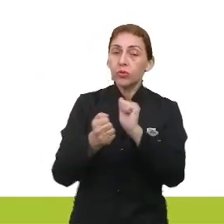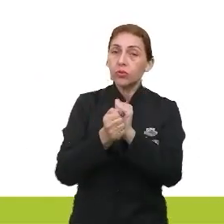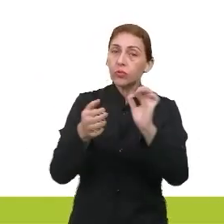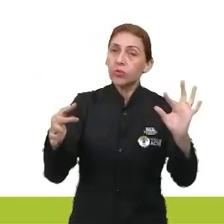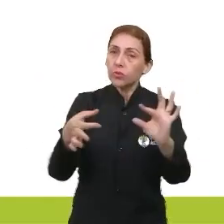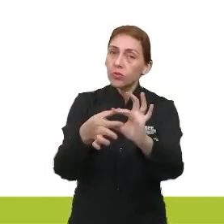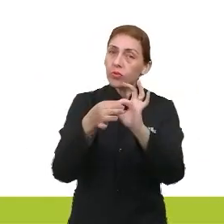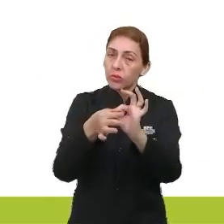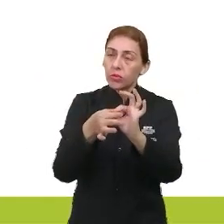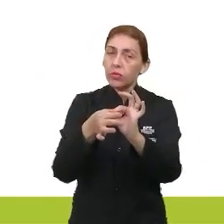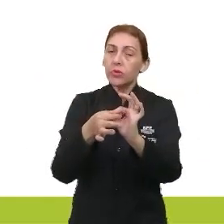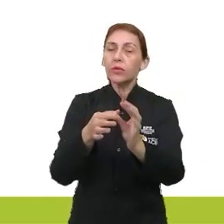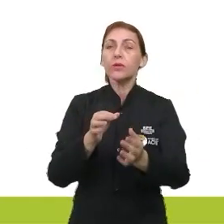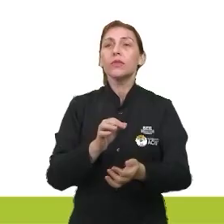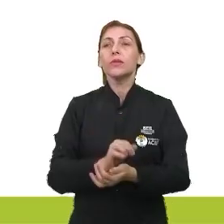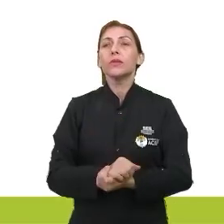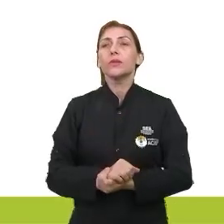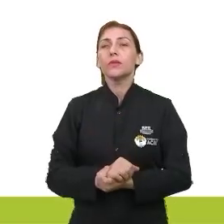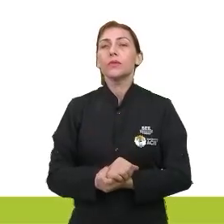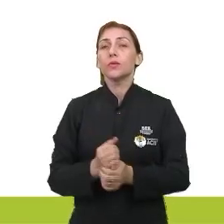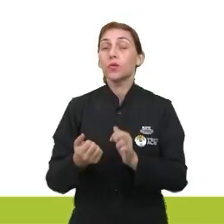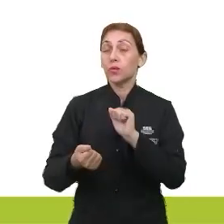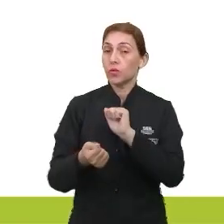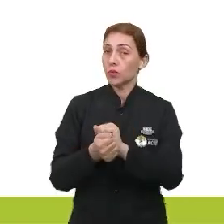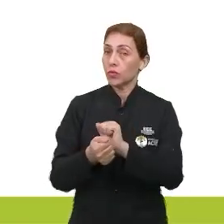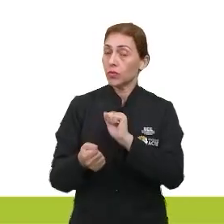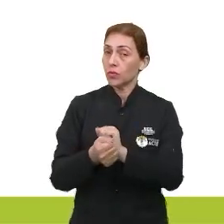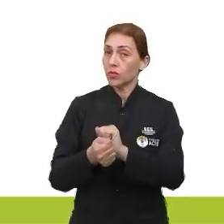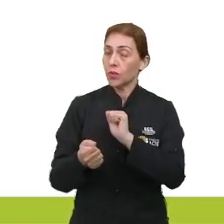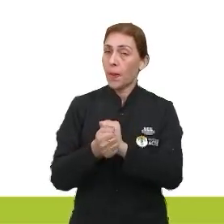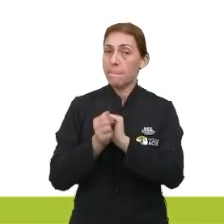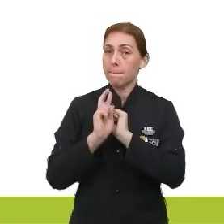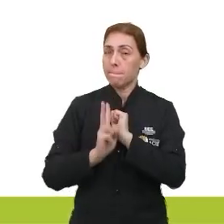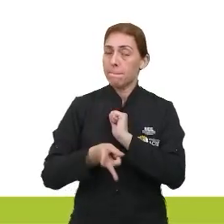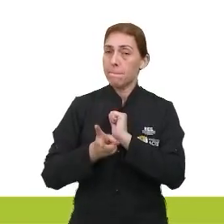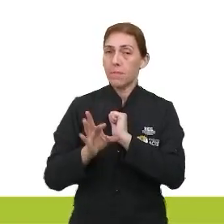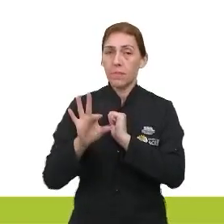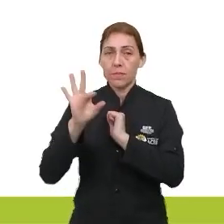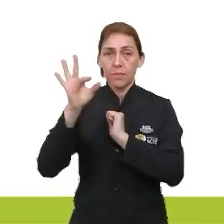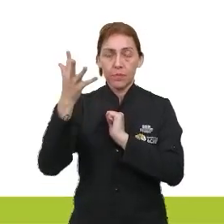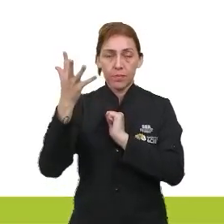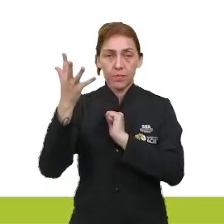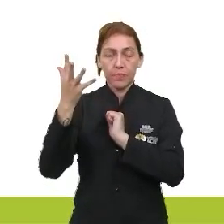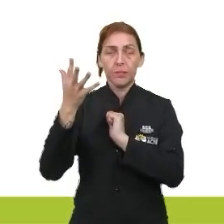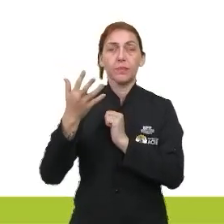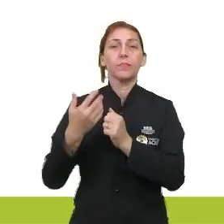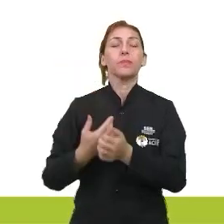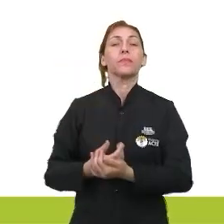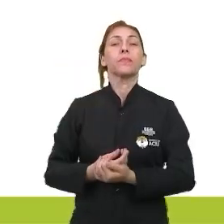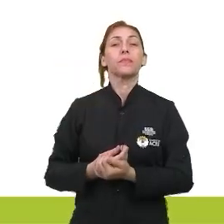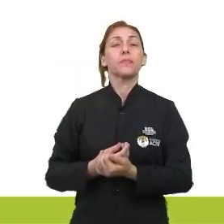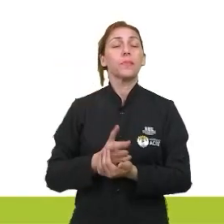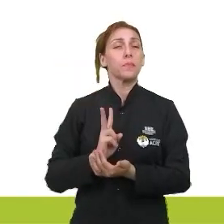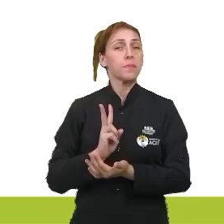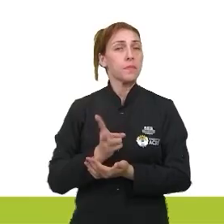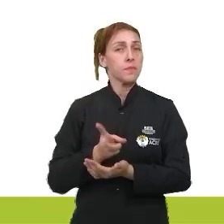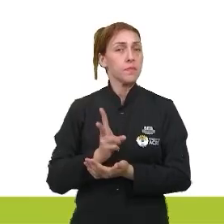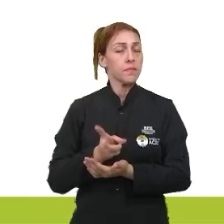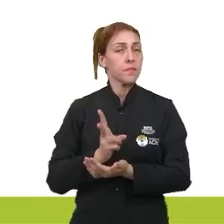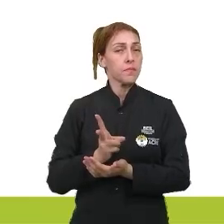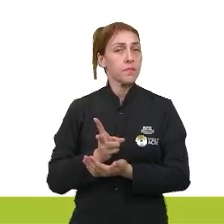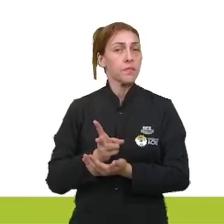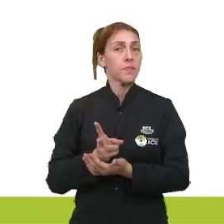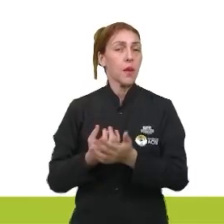não é? Homem e robô atuam juntos em um mesmo processo cognitivo, em um mesmo